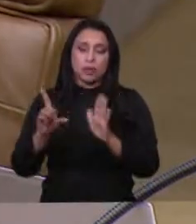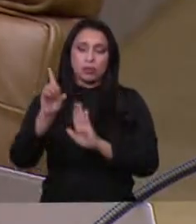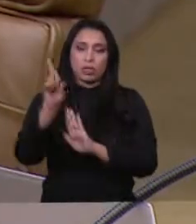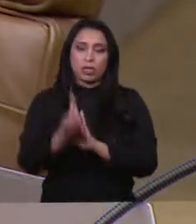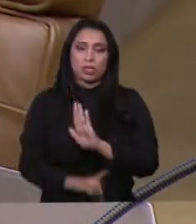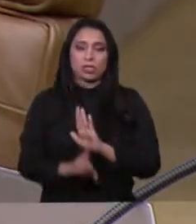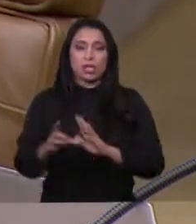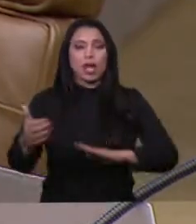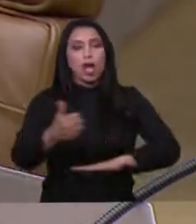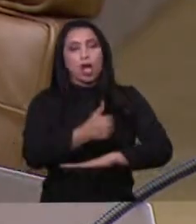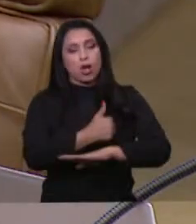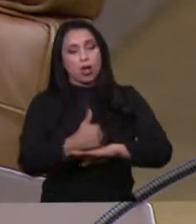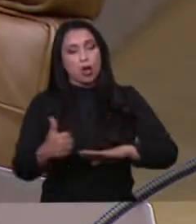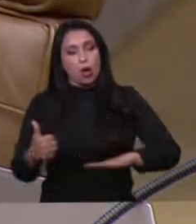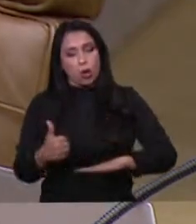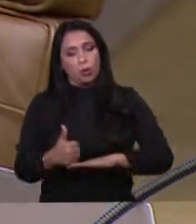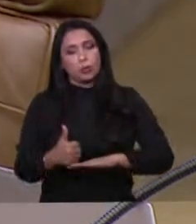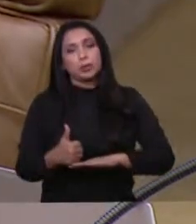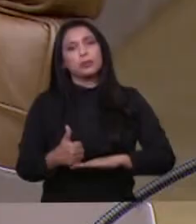359M, Golpe de Estado,